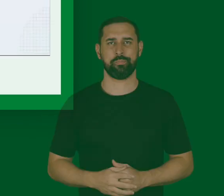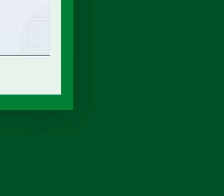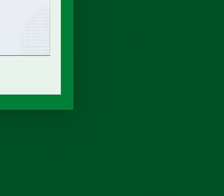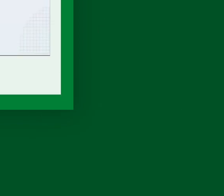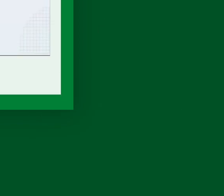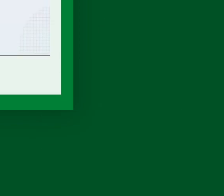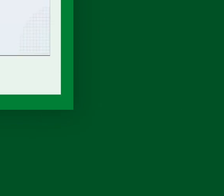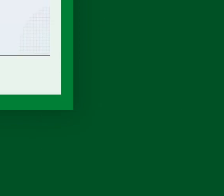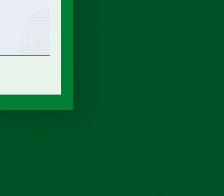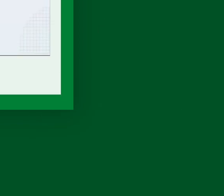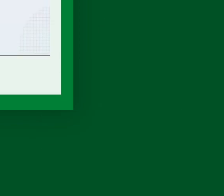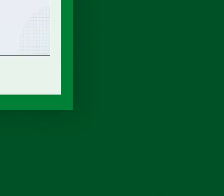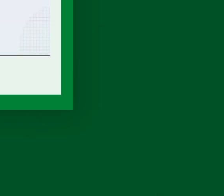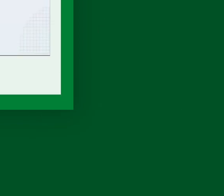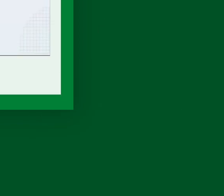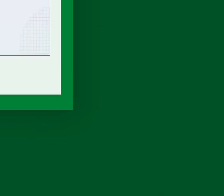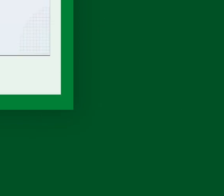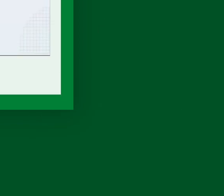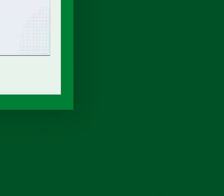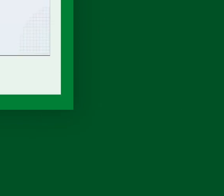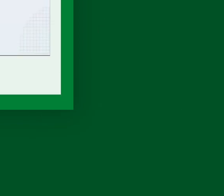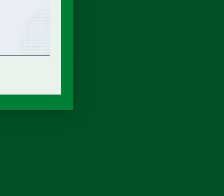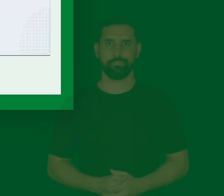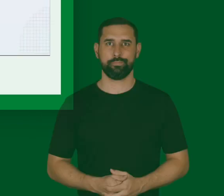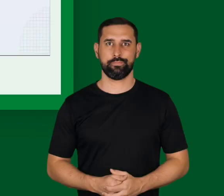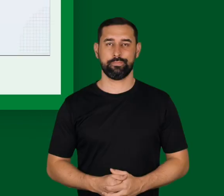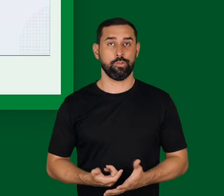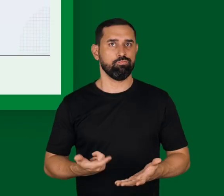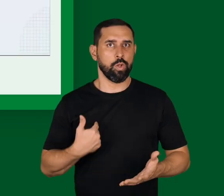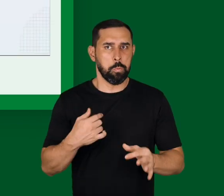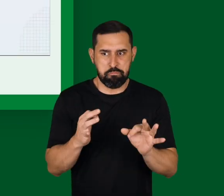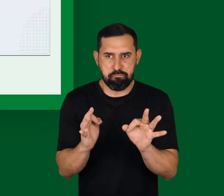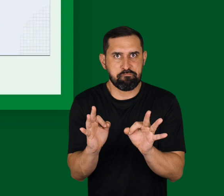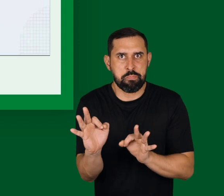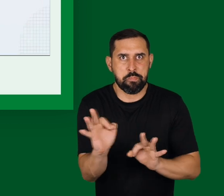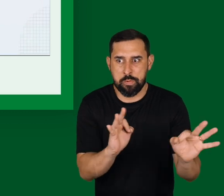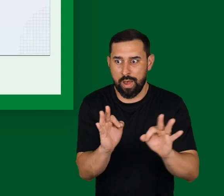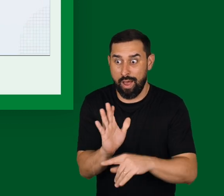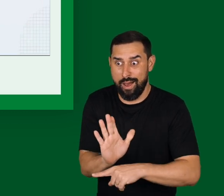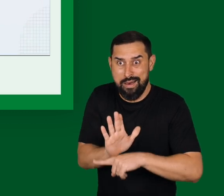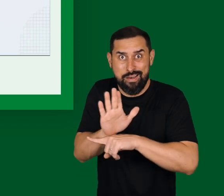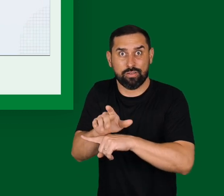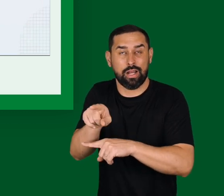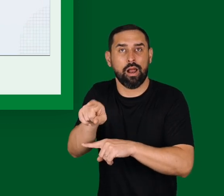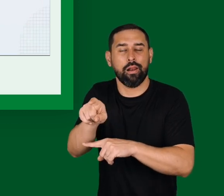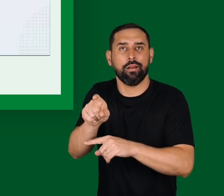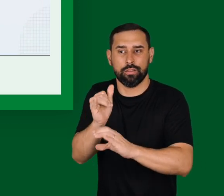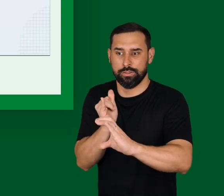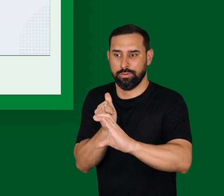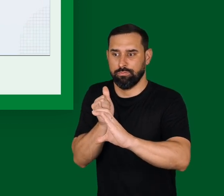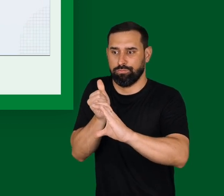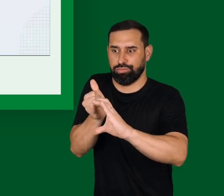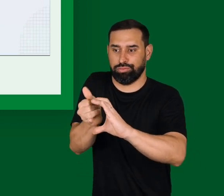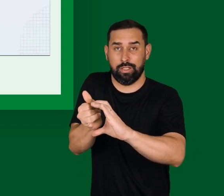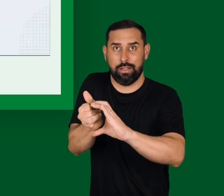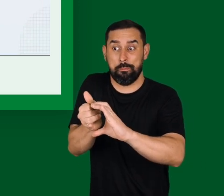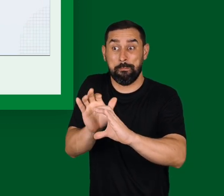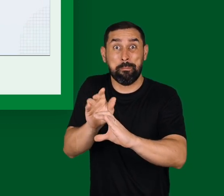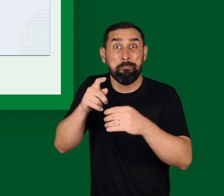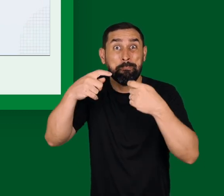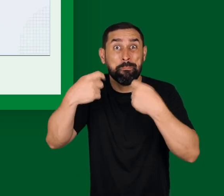né? Então, quando a gente está tentando, então, garantir, né,